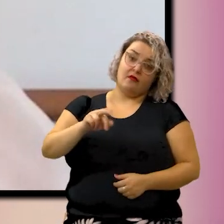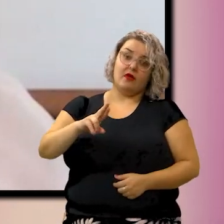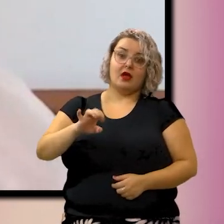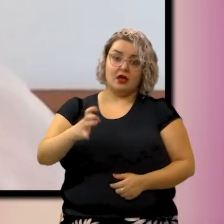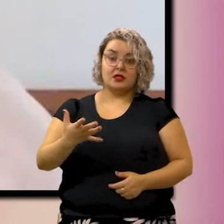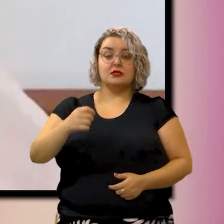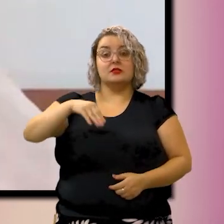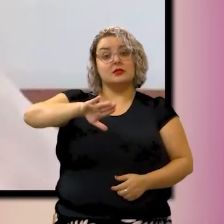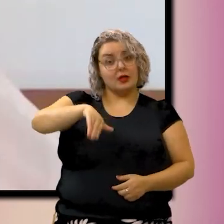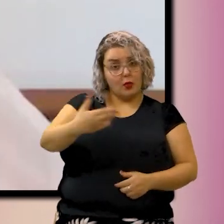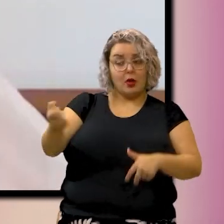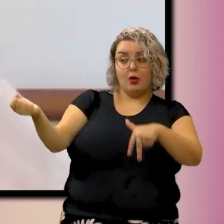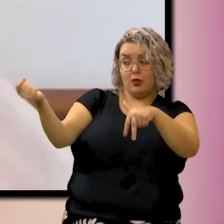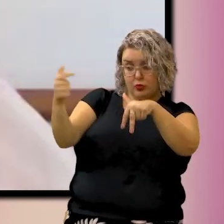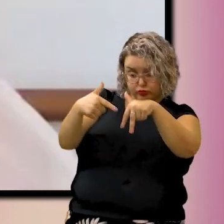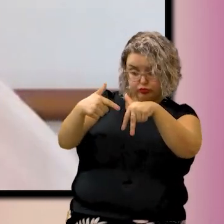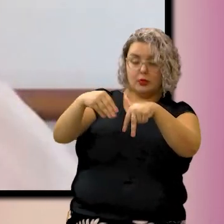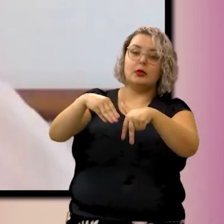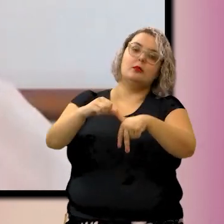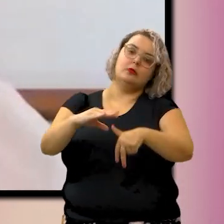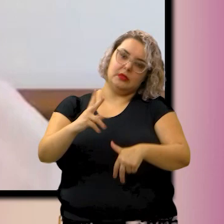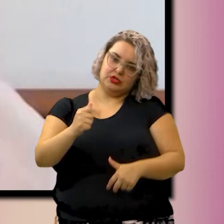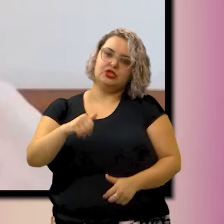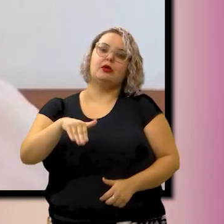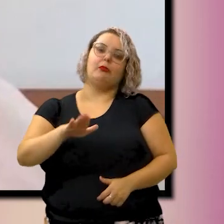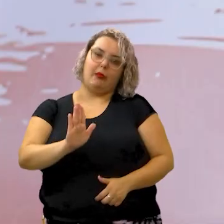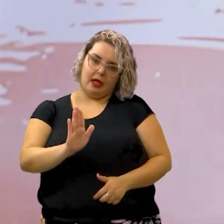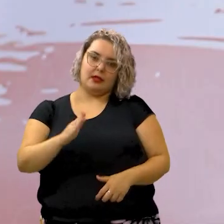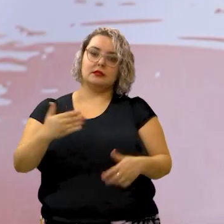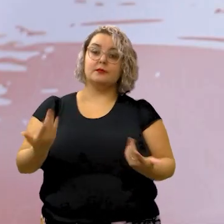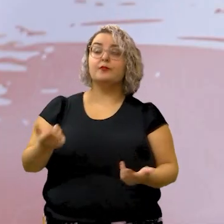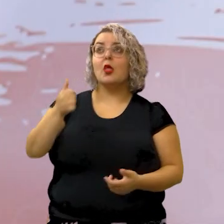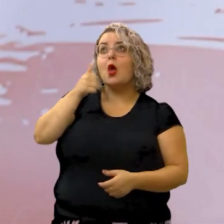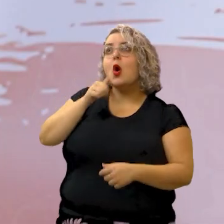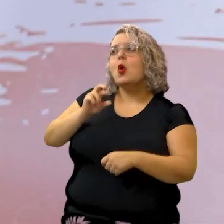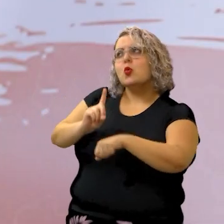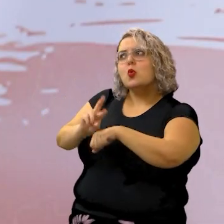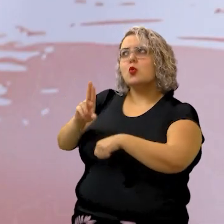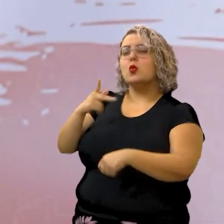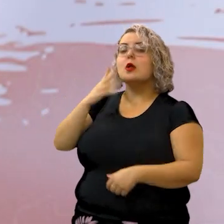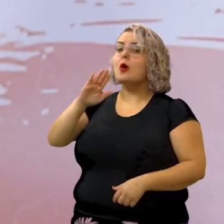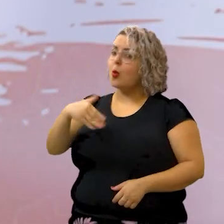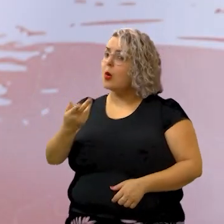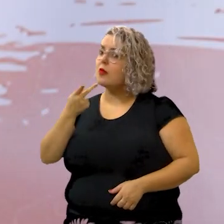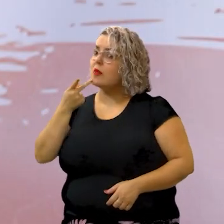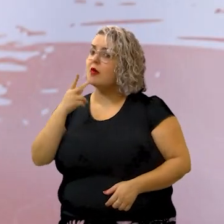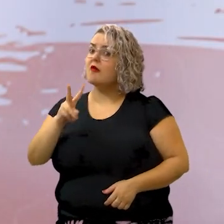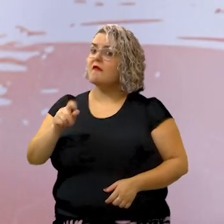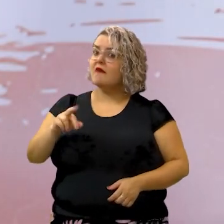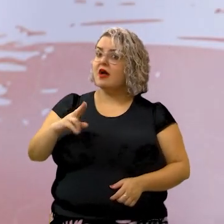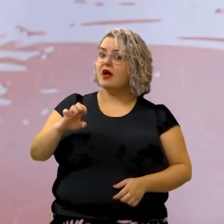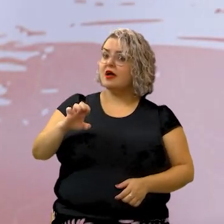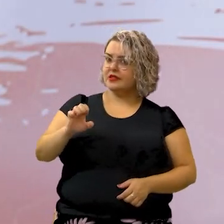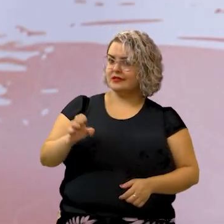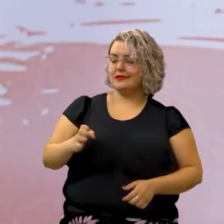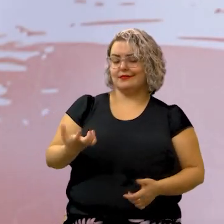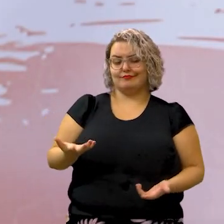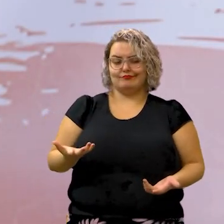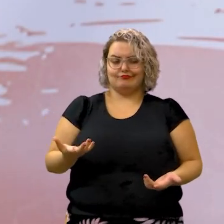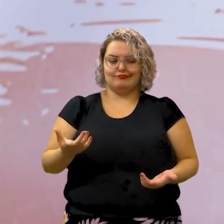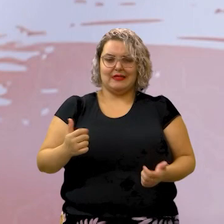das varizes e quando a gente toma sol, pode manchar mais. Doutora, quando a gente fala de varizes, acaba também